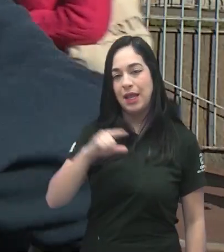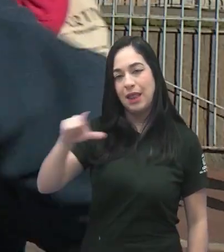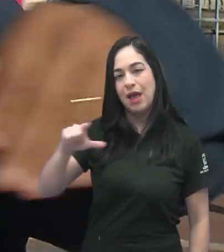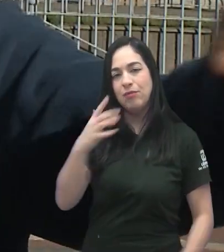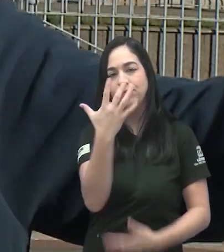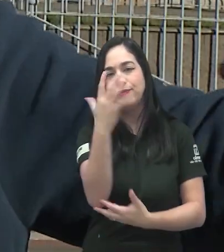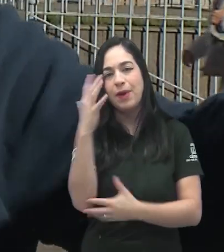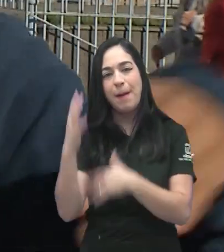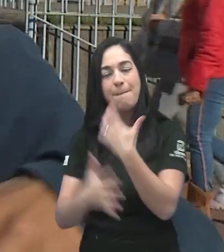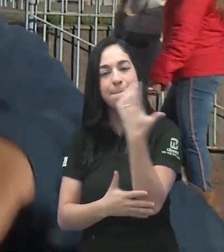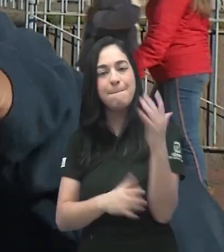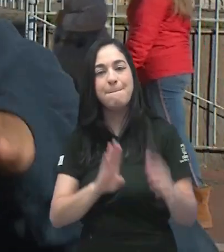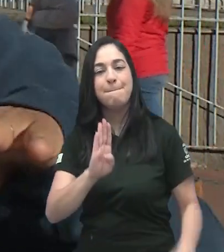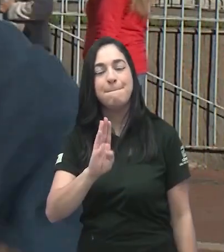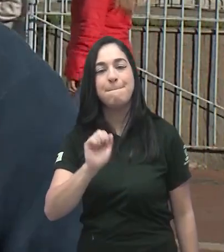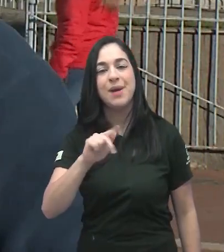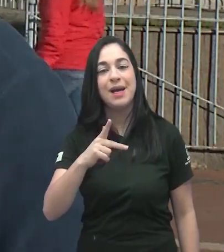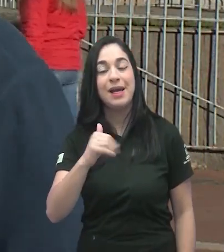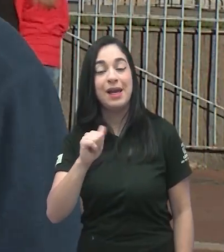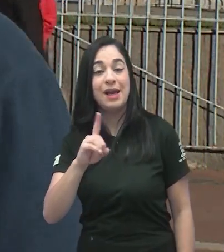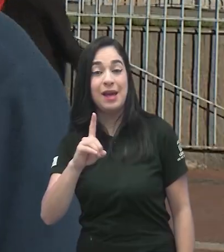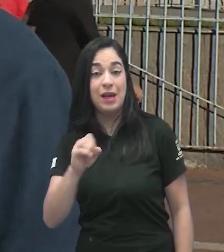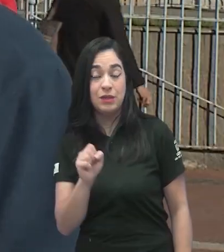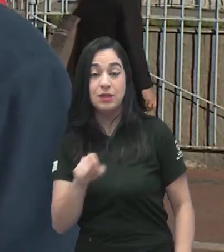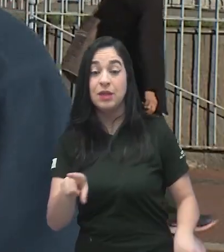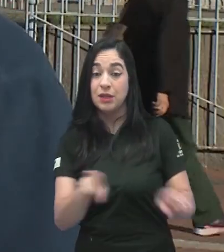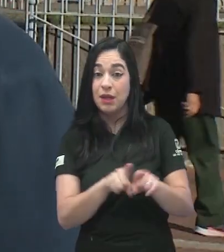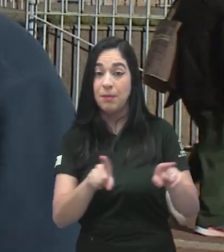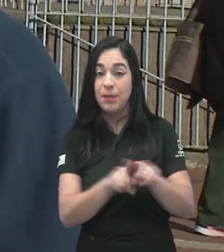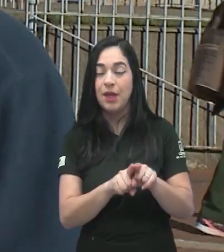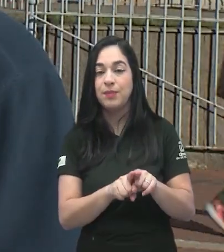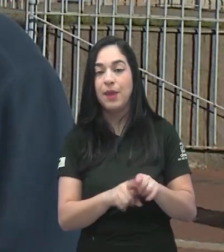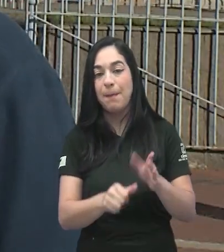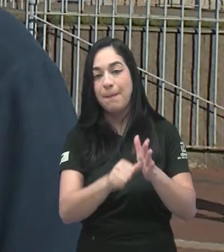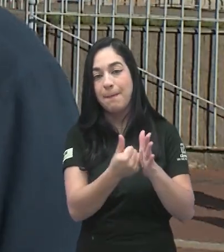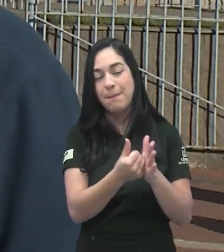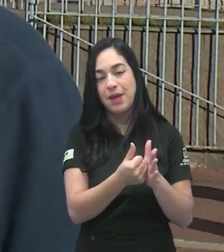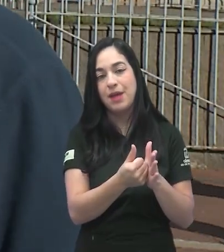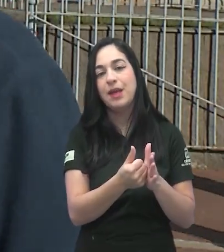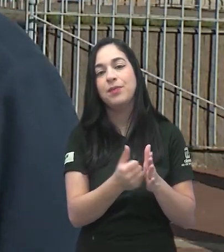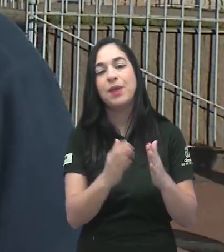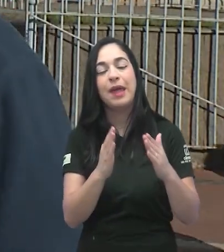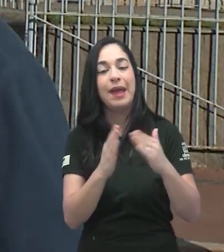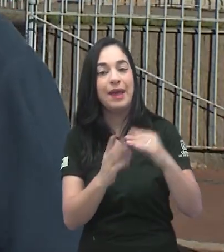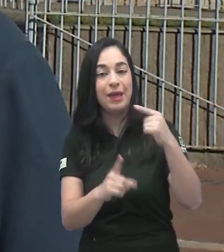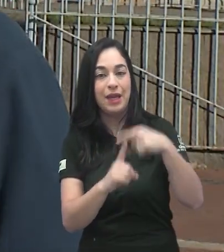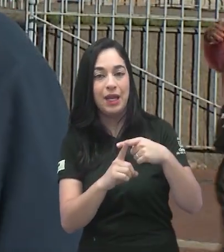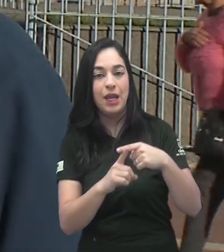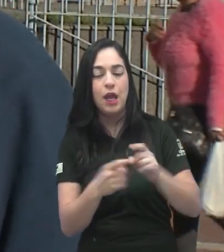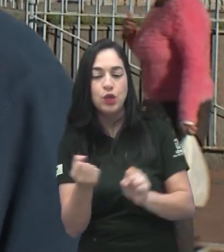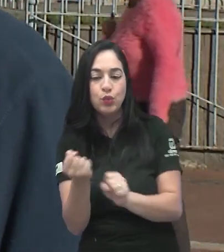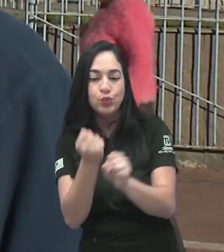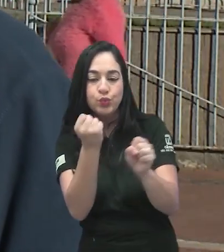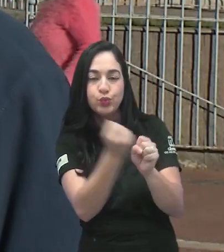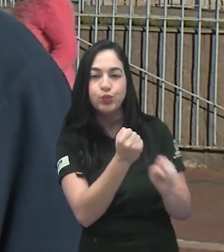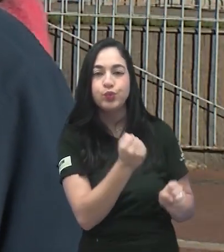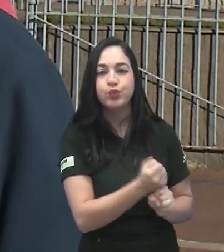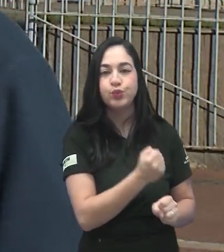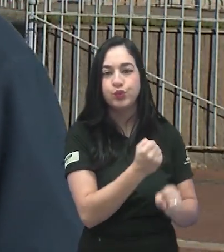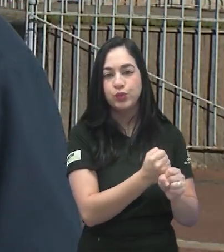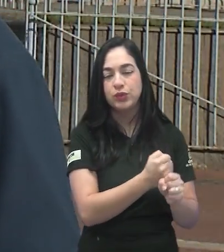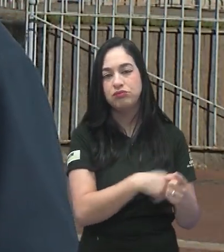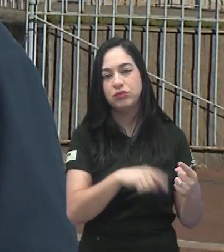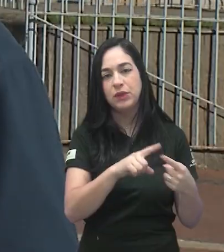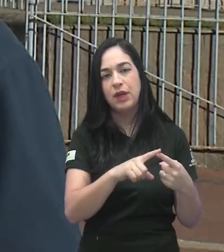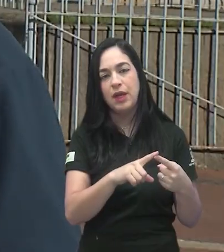tem a concha do banhado e a gente está bem na beira dele. E a igreja, primeira igreja, as primeiras igrejas, construíam também um